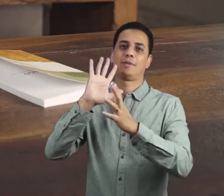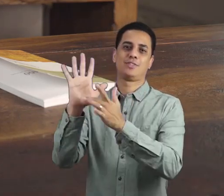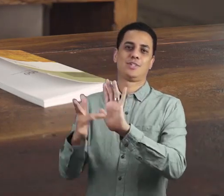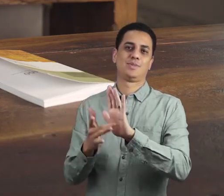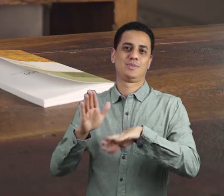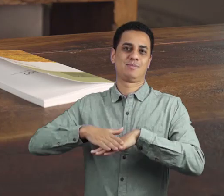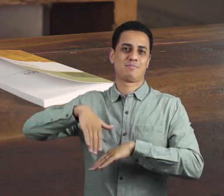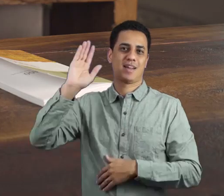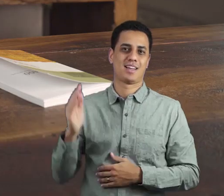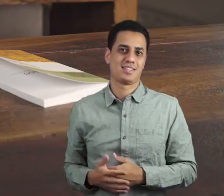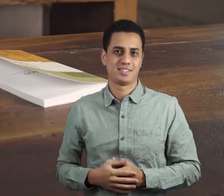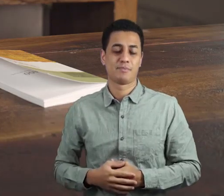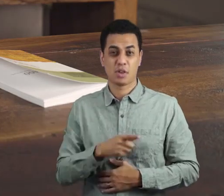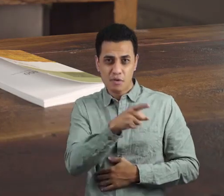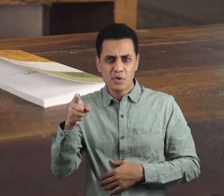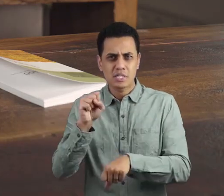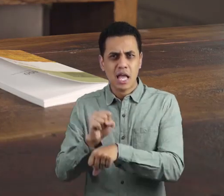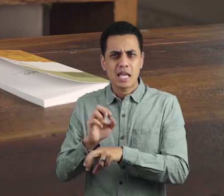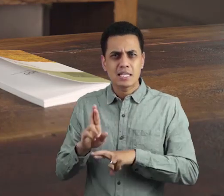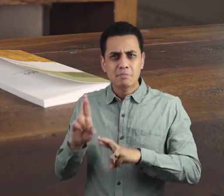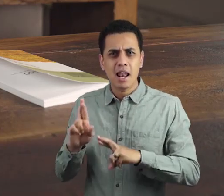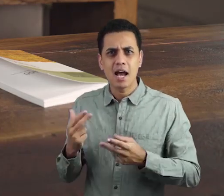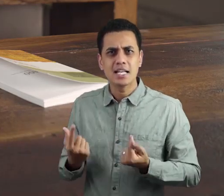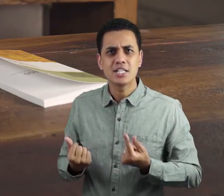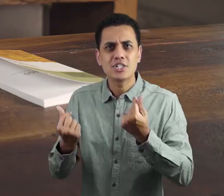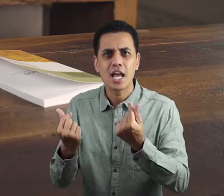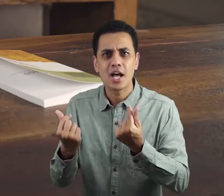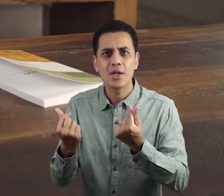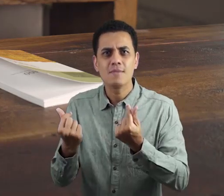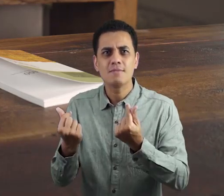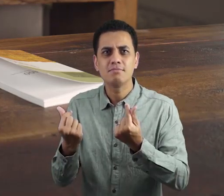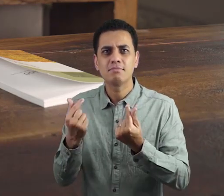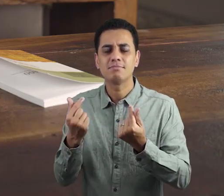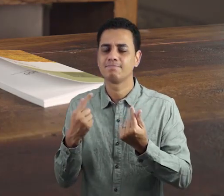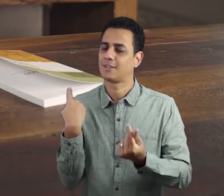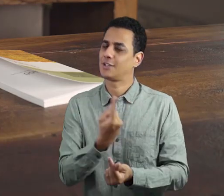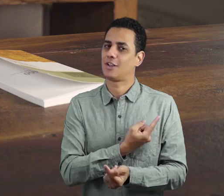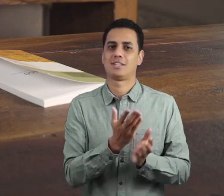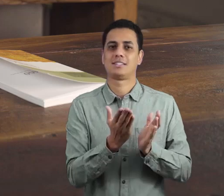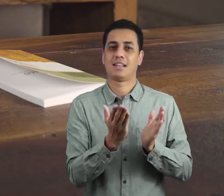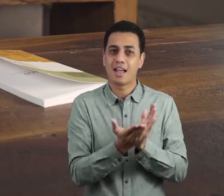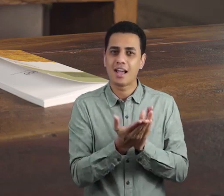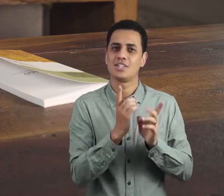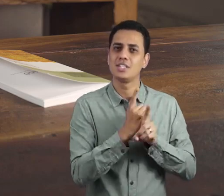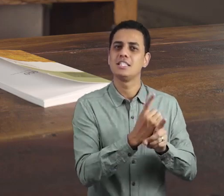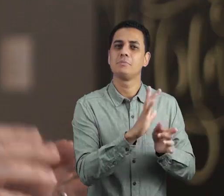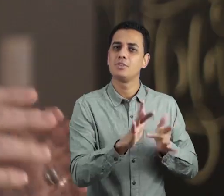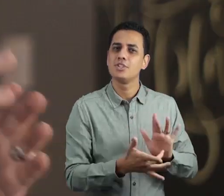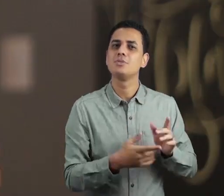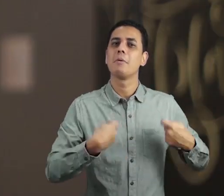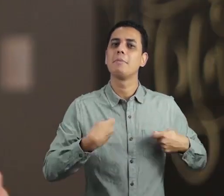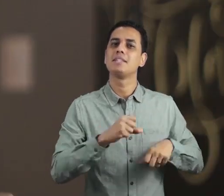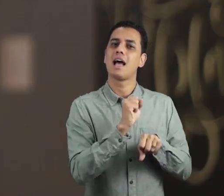a palavra dinheiro por Jesus e talvez você precise fazer esse exercício para sondar o seu coração.